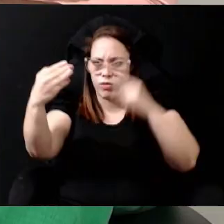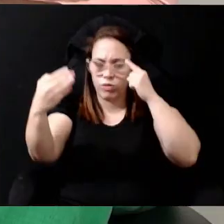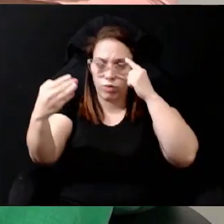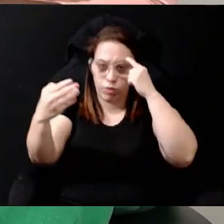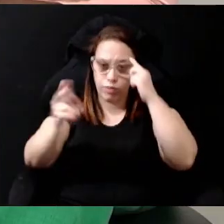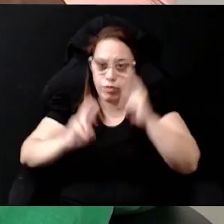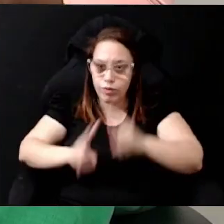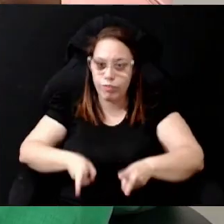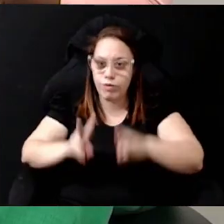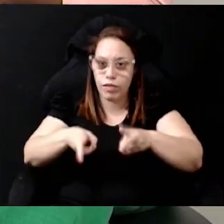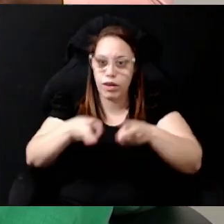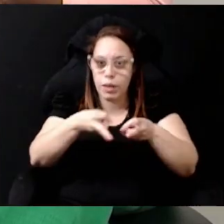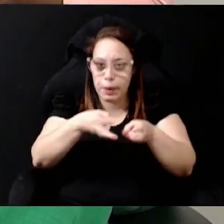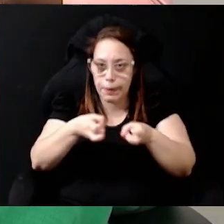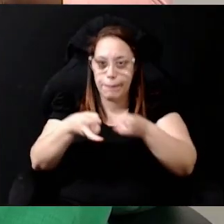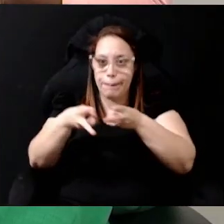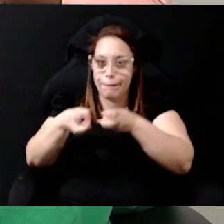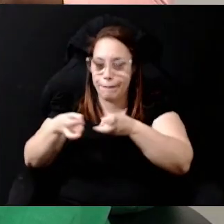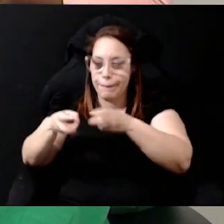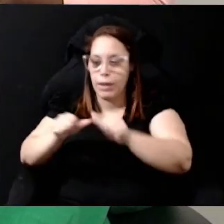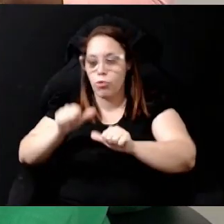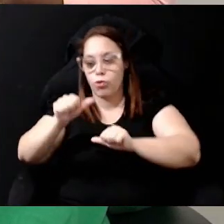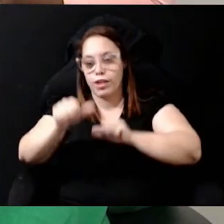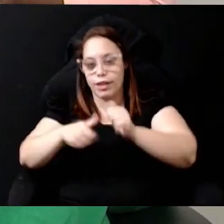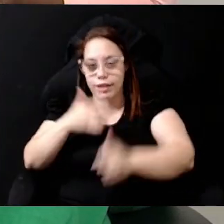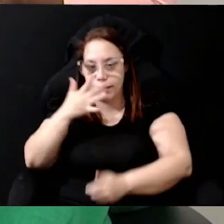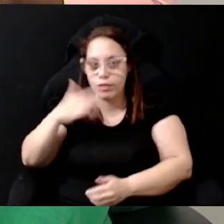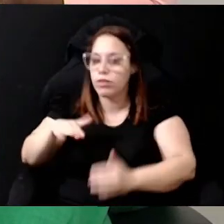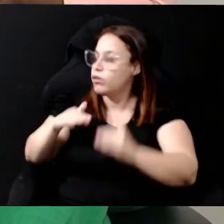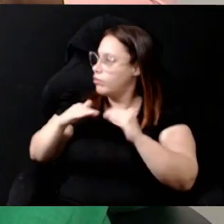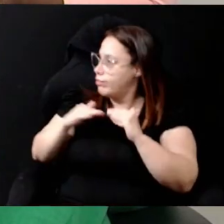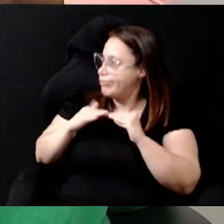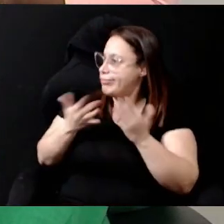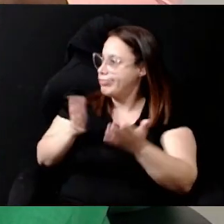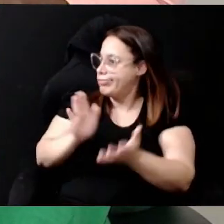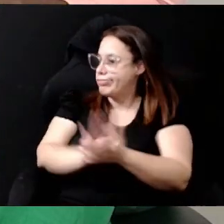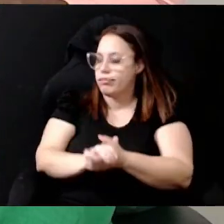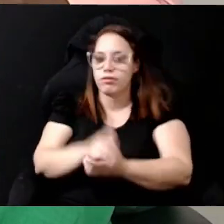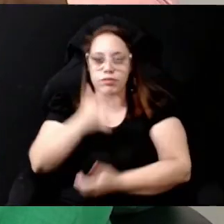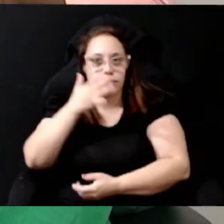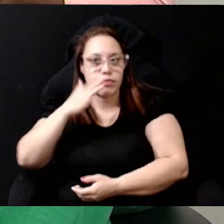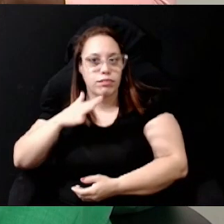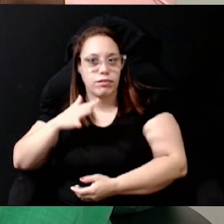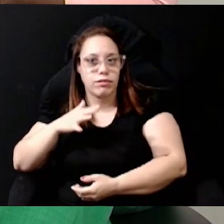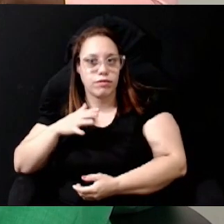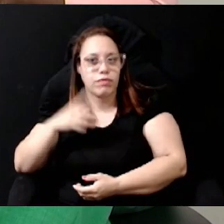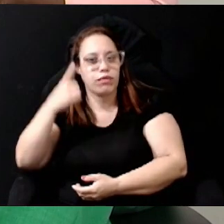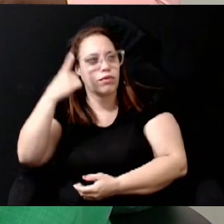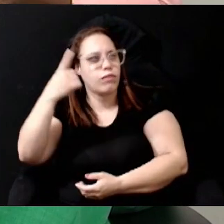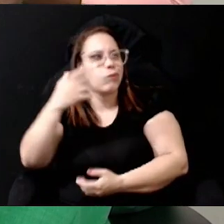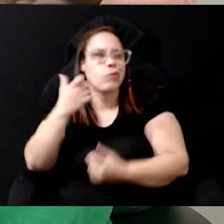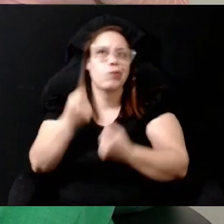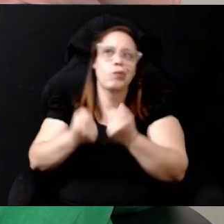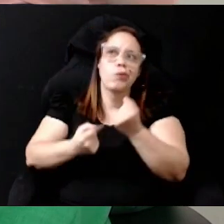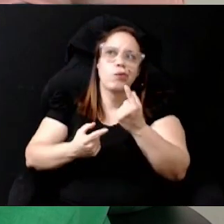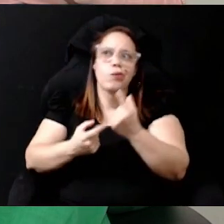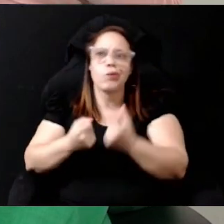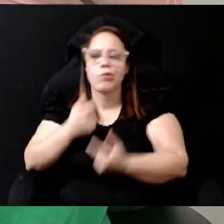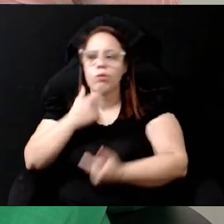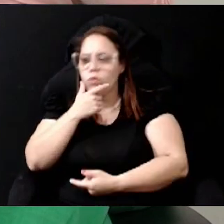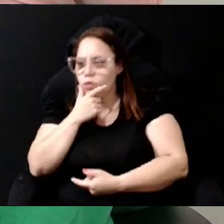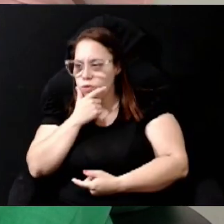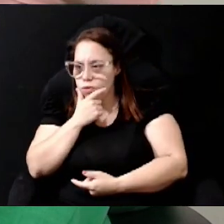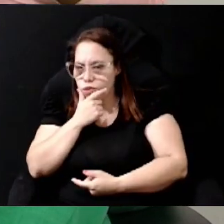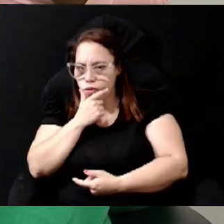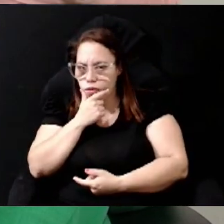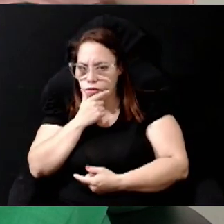dia a dia, essa educação artística cotidiana, ele vai percebendo as mudanças das crianças, né? Com certeza. Então, alguma fala que a criança tinha, né? A professora vai mediando a